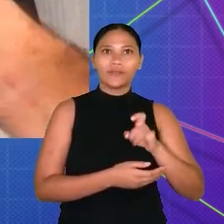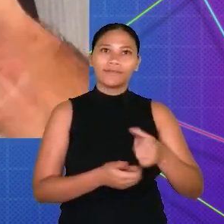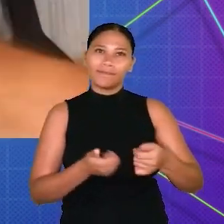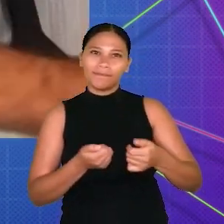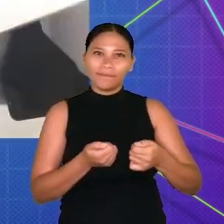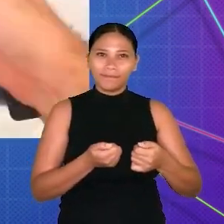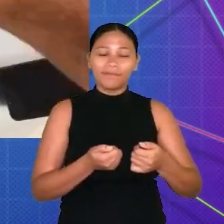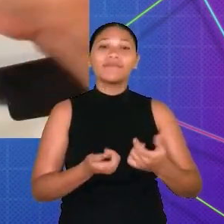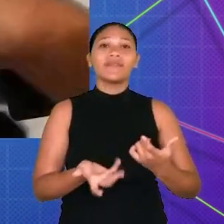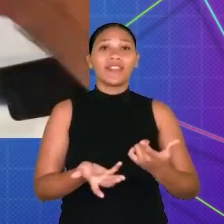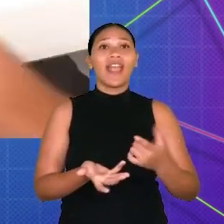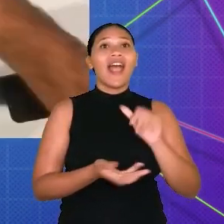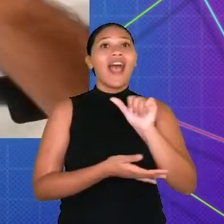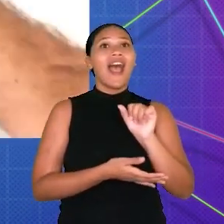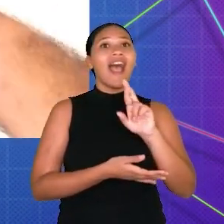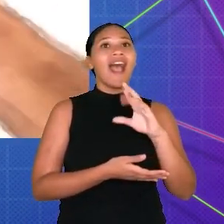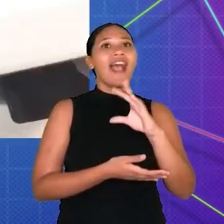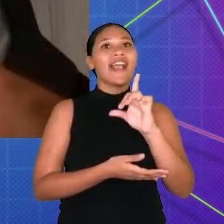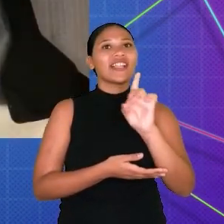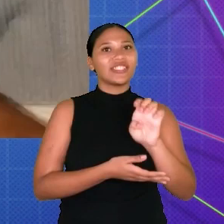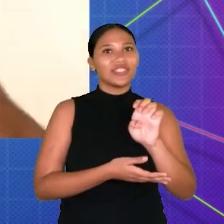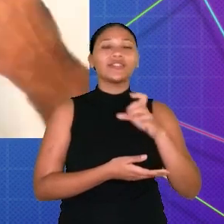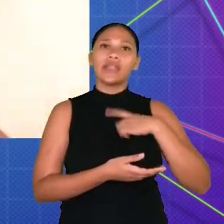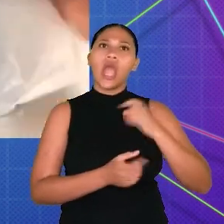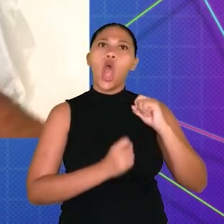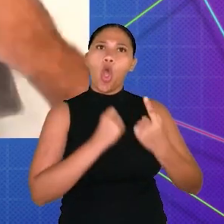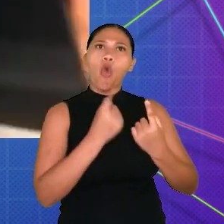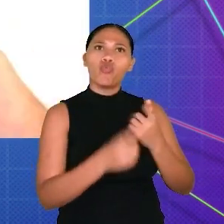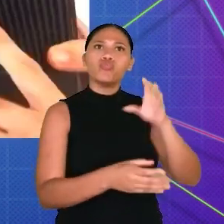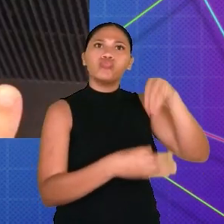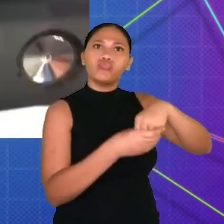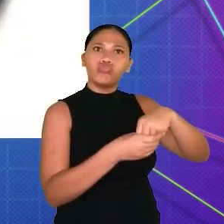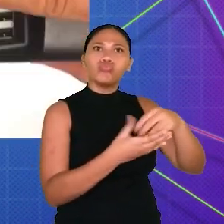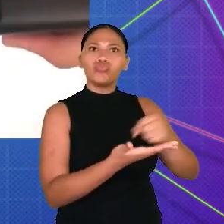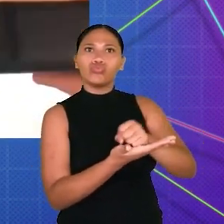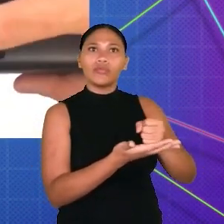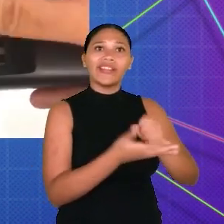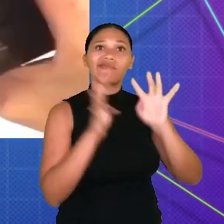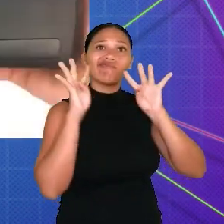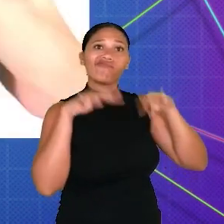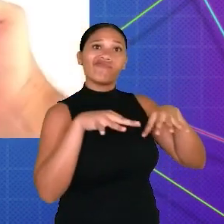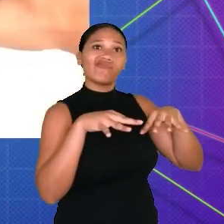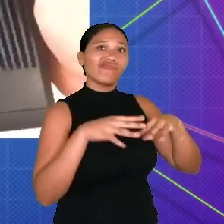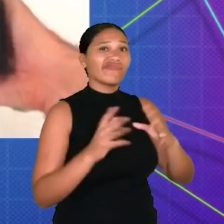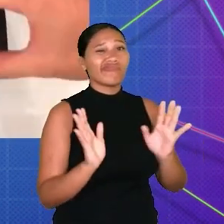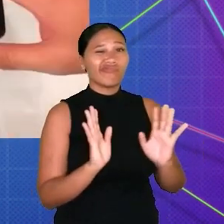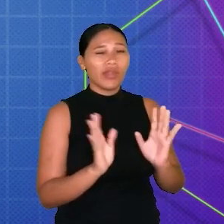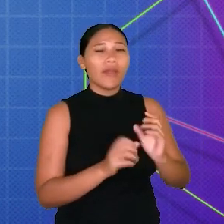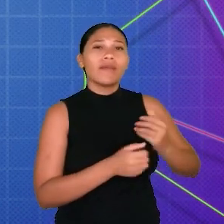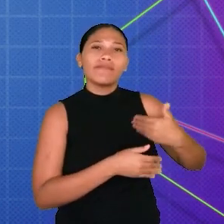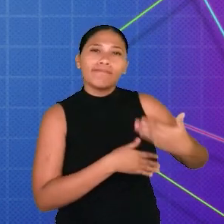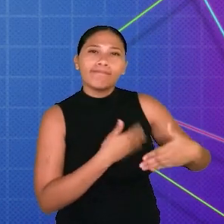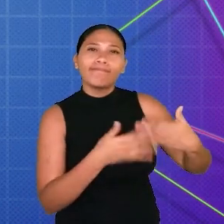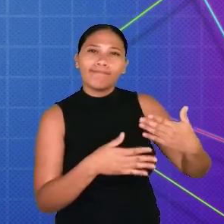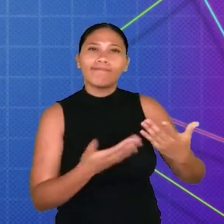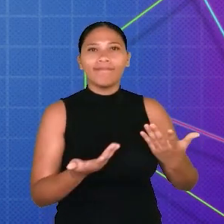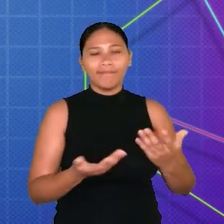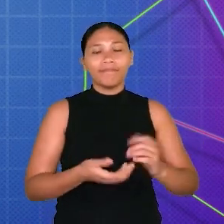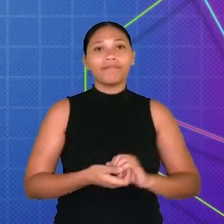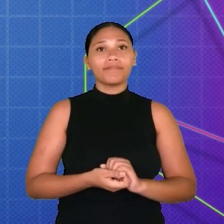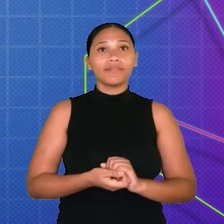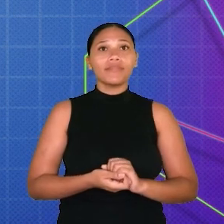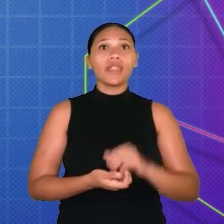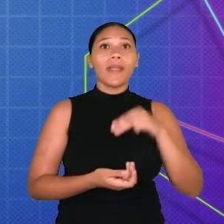360, com o Xbox Live Arcade, que inclui alguns jogos indies, porém não chamou a atenção nos primeiros anos. Em 2008,